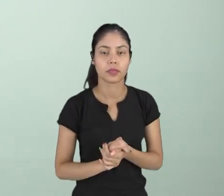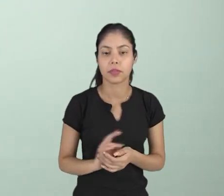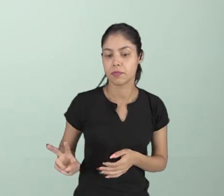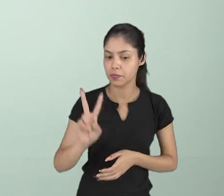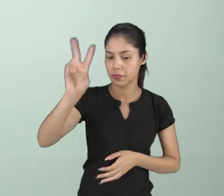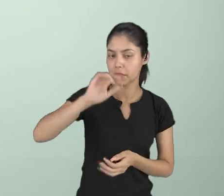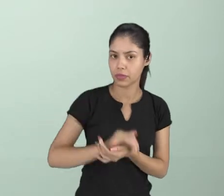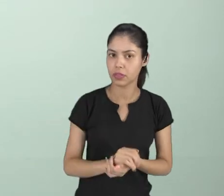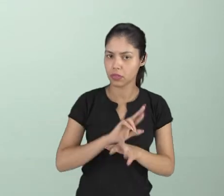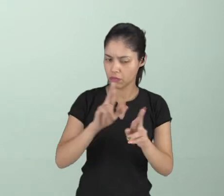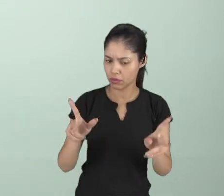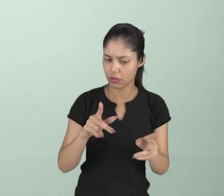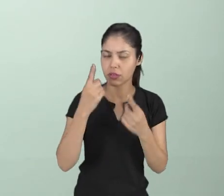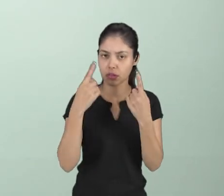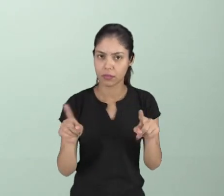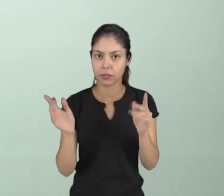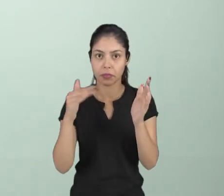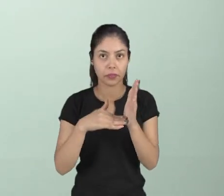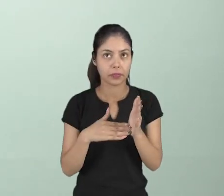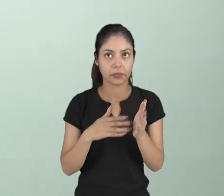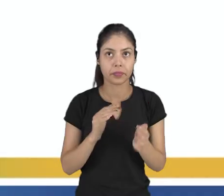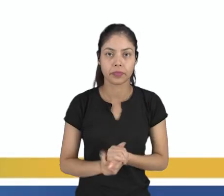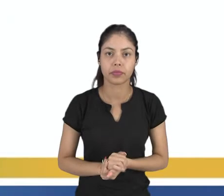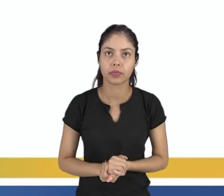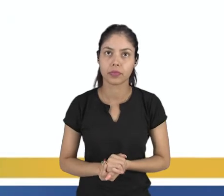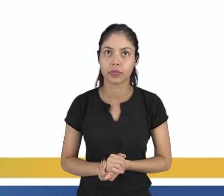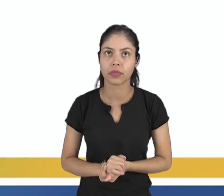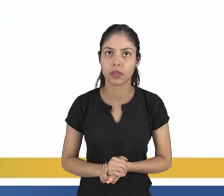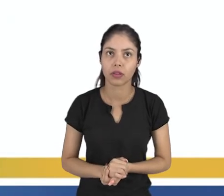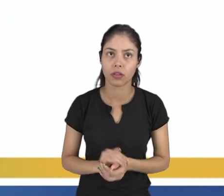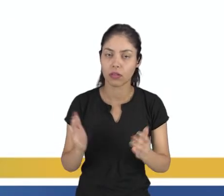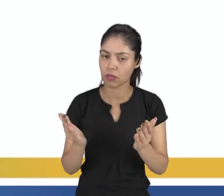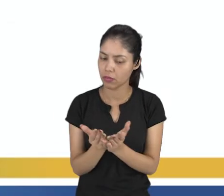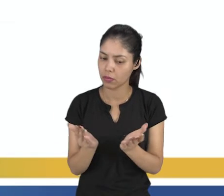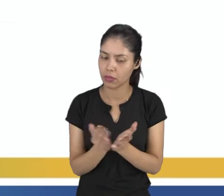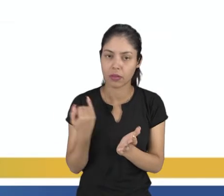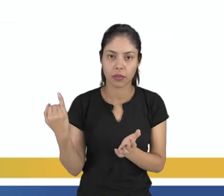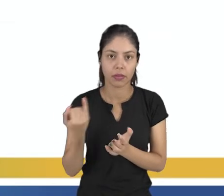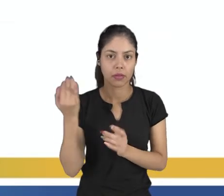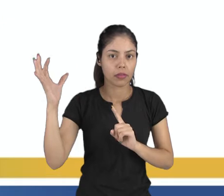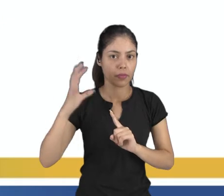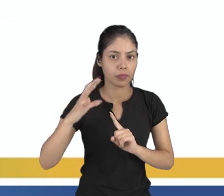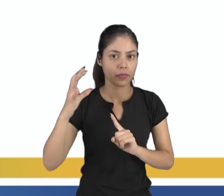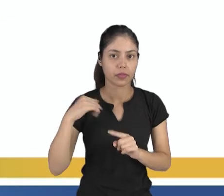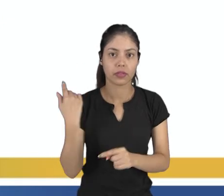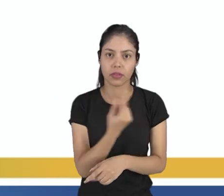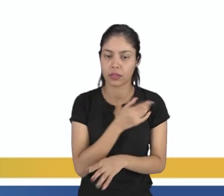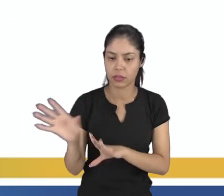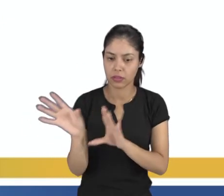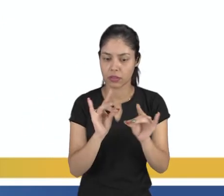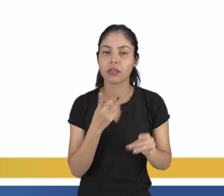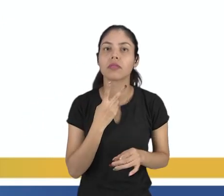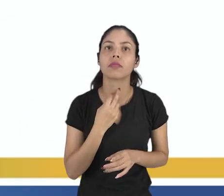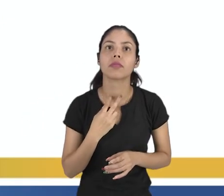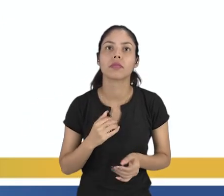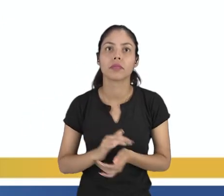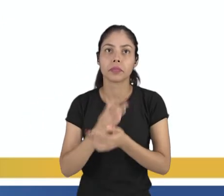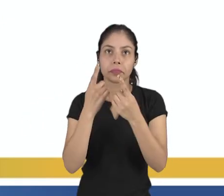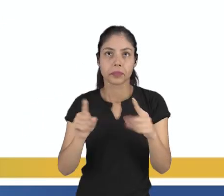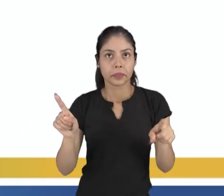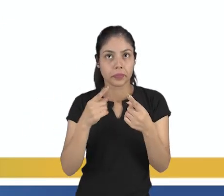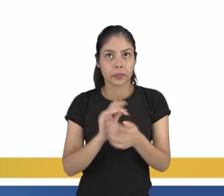supervalorizada, diferentemente da música até então. O cristianismo foi uma das principais influências que trouxe a presença da voz, a